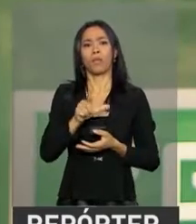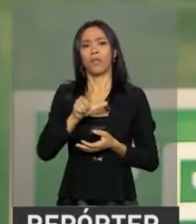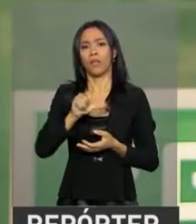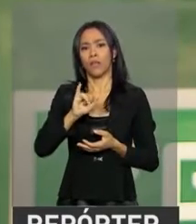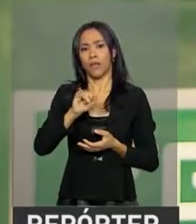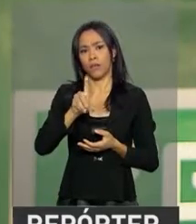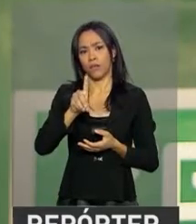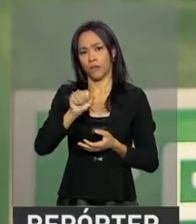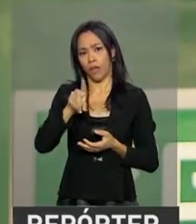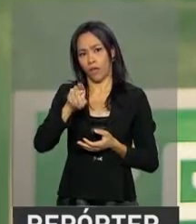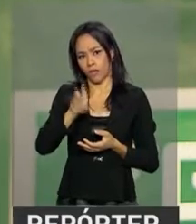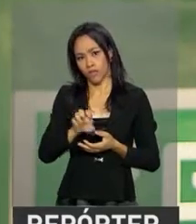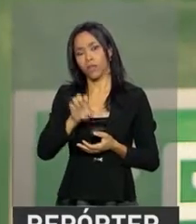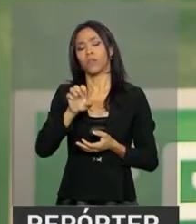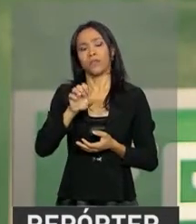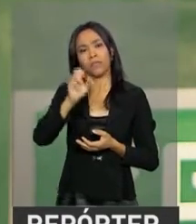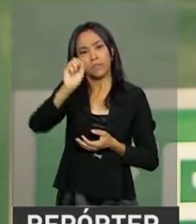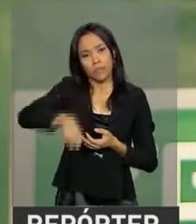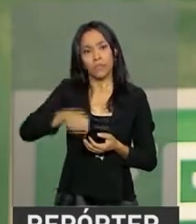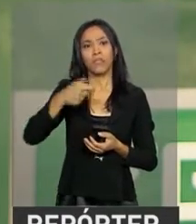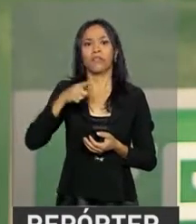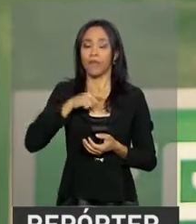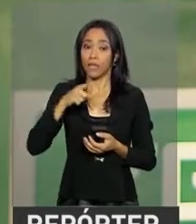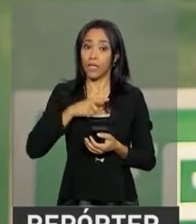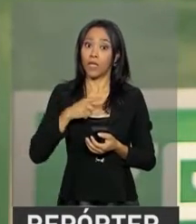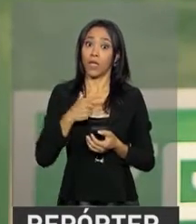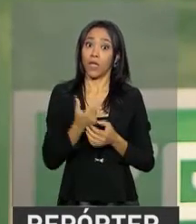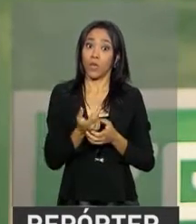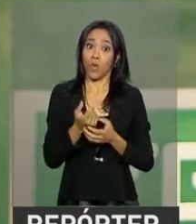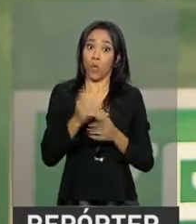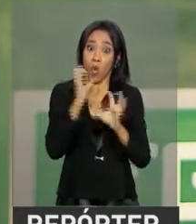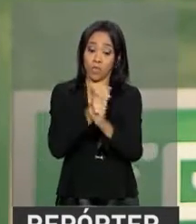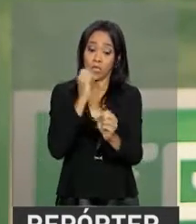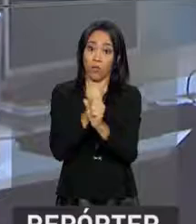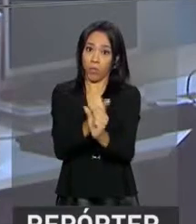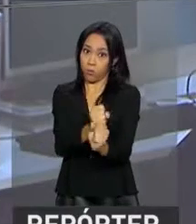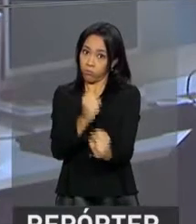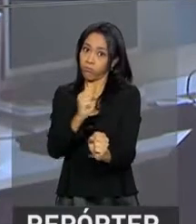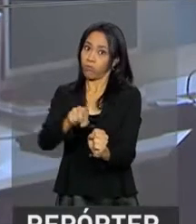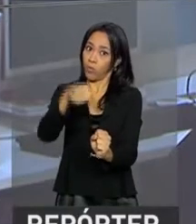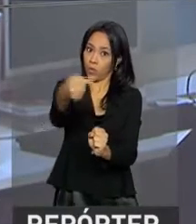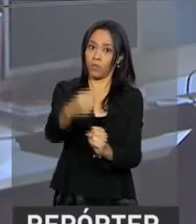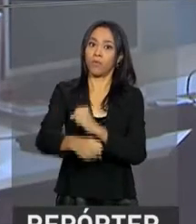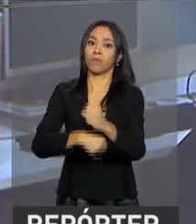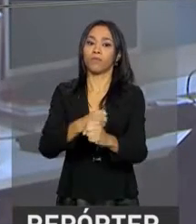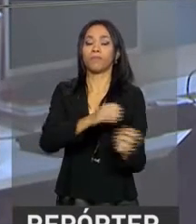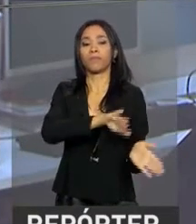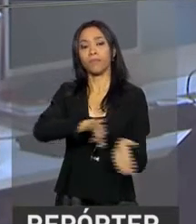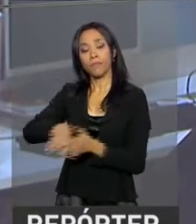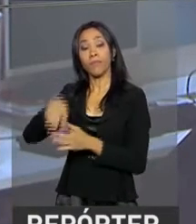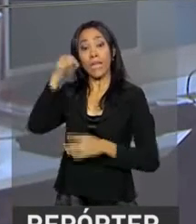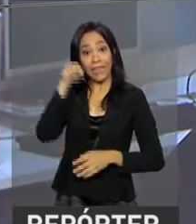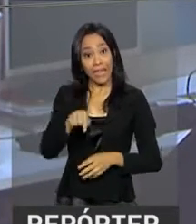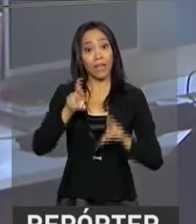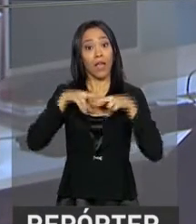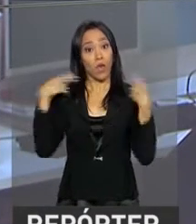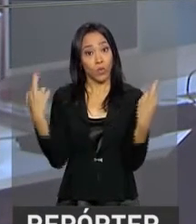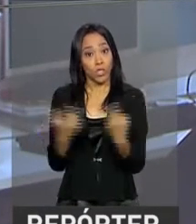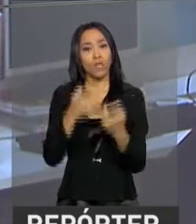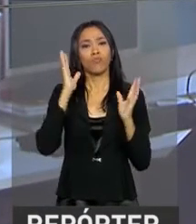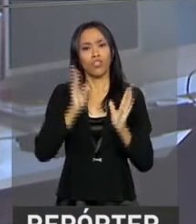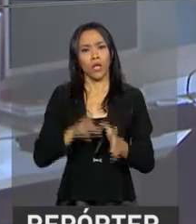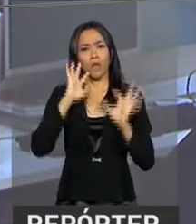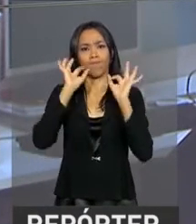área a gente vai ter um aumento significativo do do orçamento do ano que vem na reunião também foi definido o orçamento